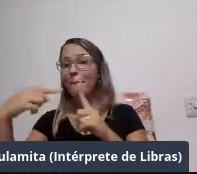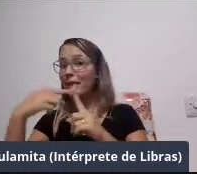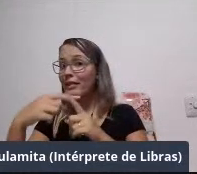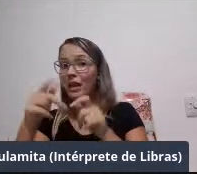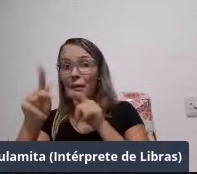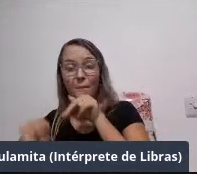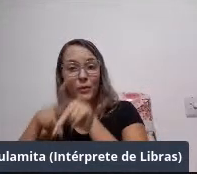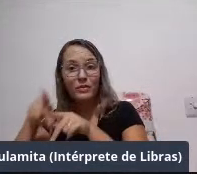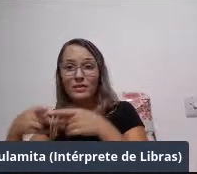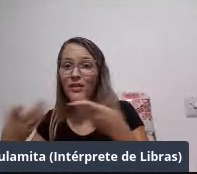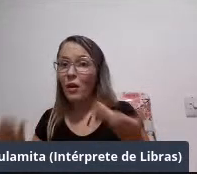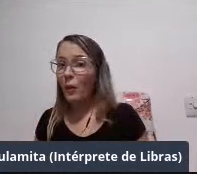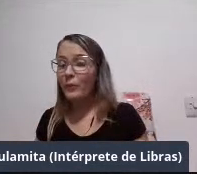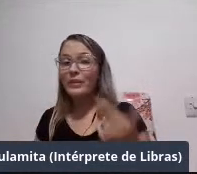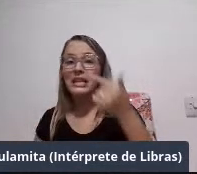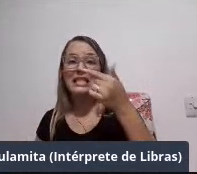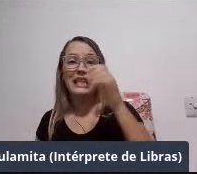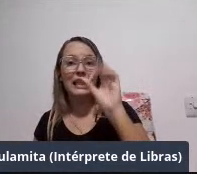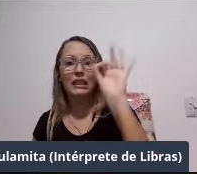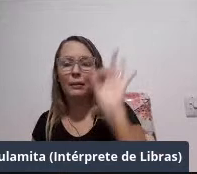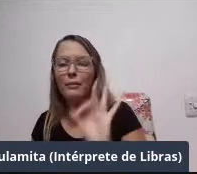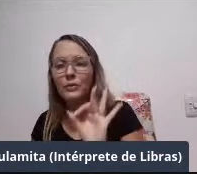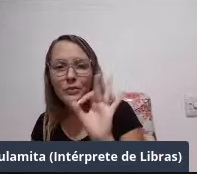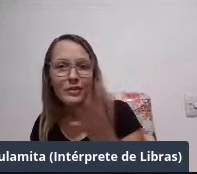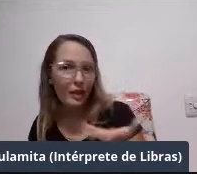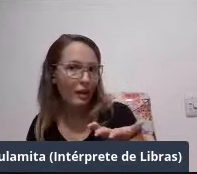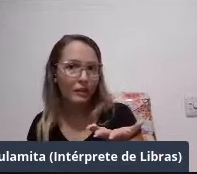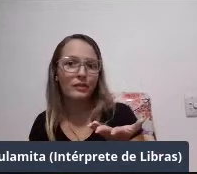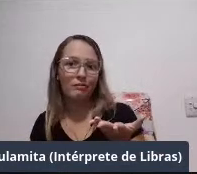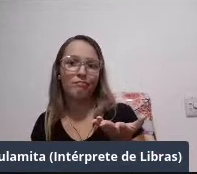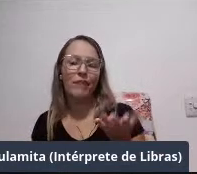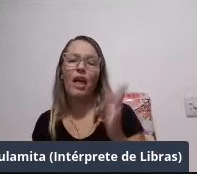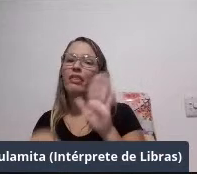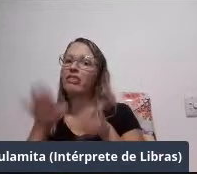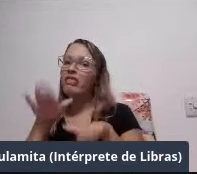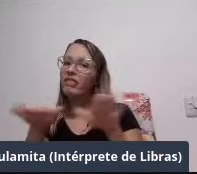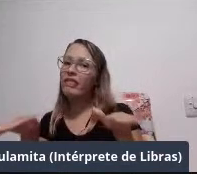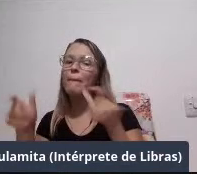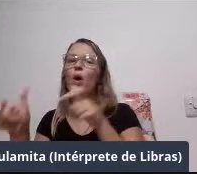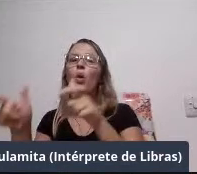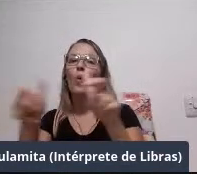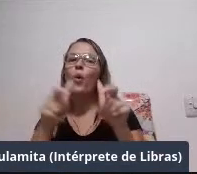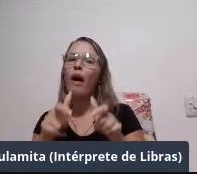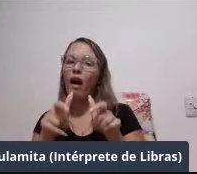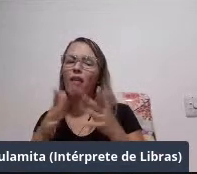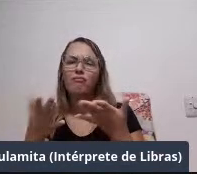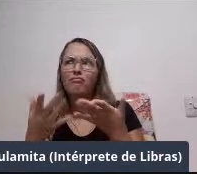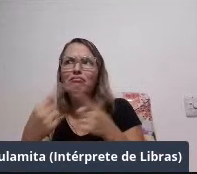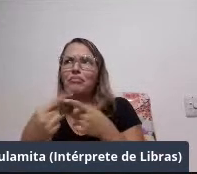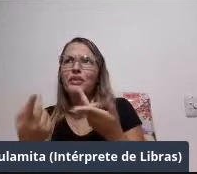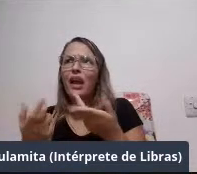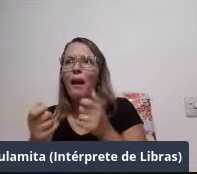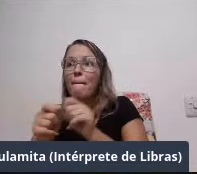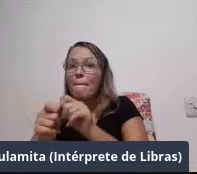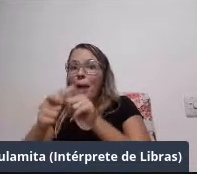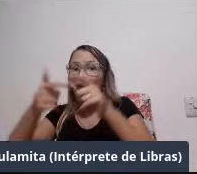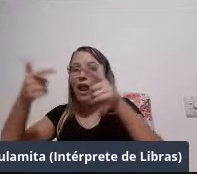teve períodos em que foi 70%, né? Depende da província, depende da região. Então, como é que uma parcela tão grande, tão